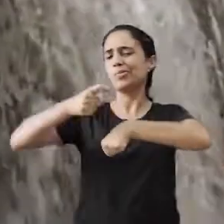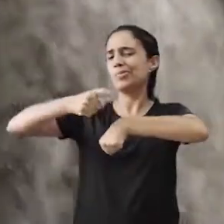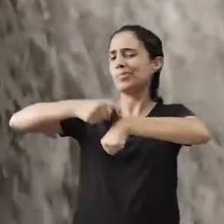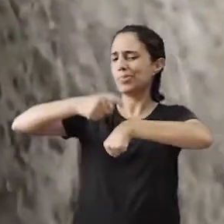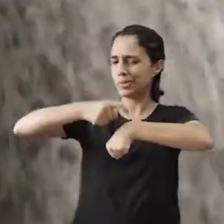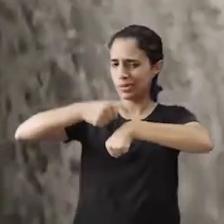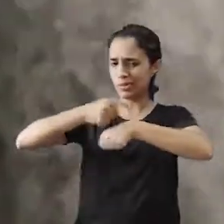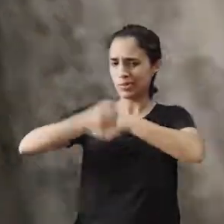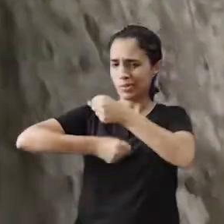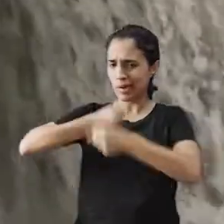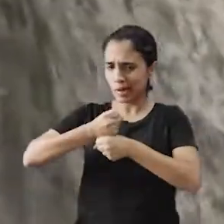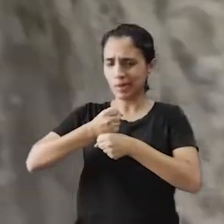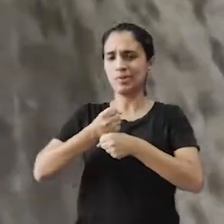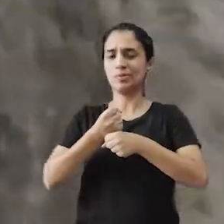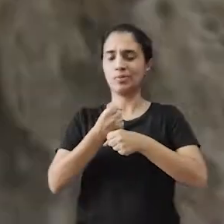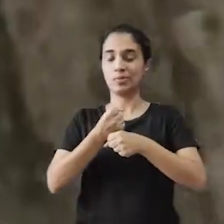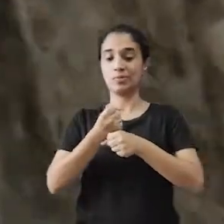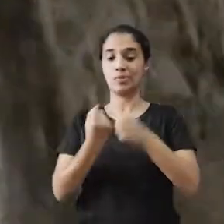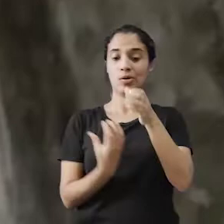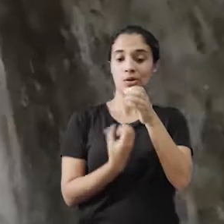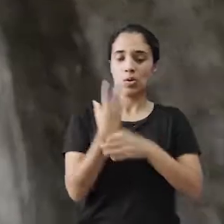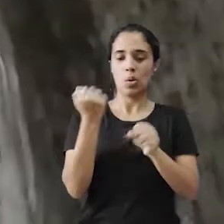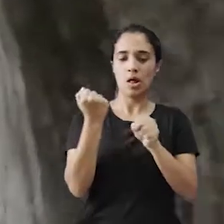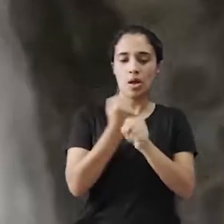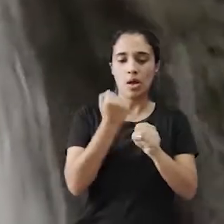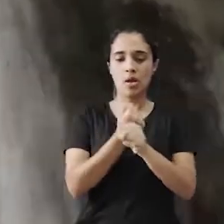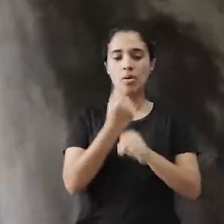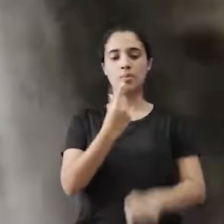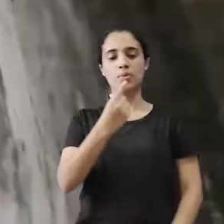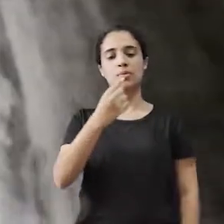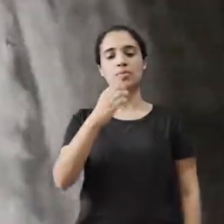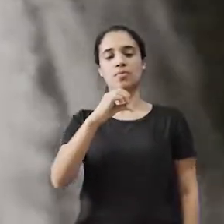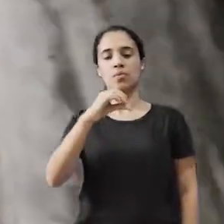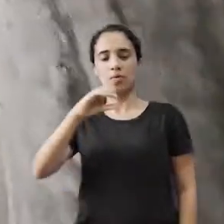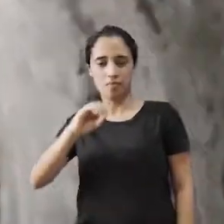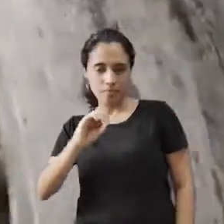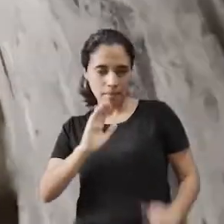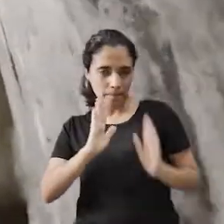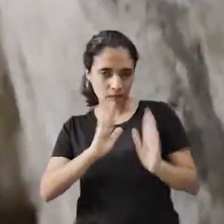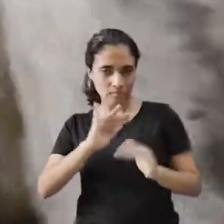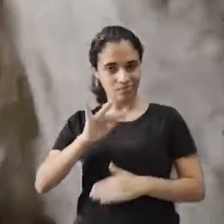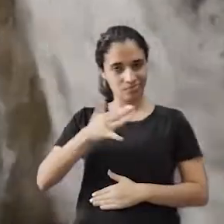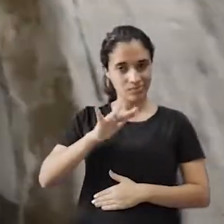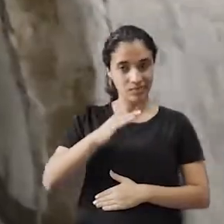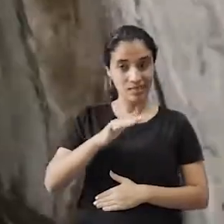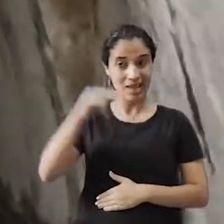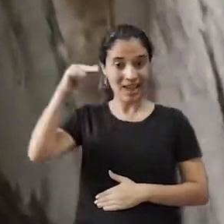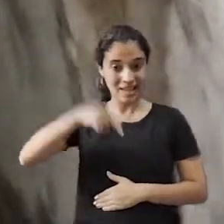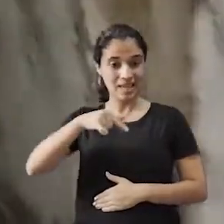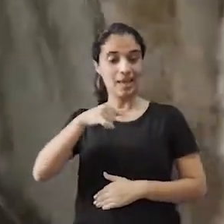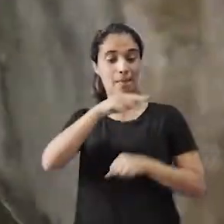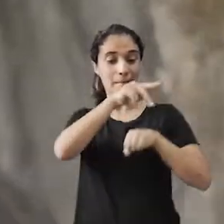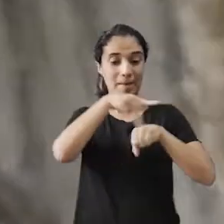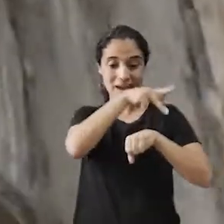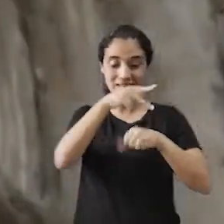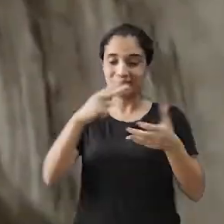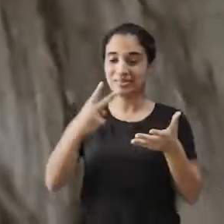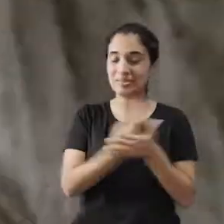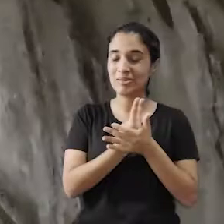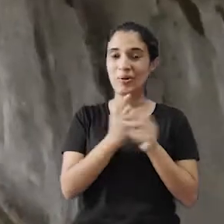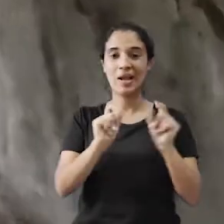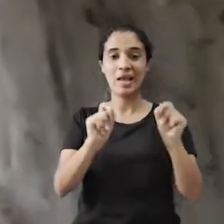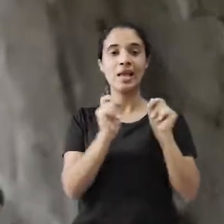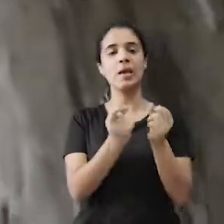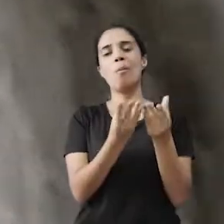foram construídos aqui na década de 90, porque na Croácia, aqui em Zagreb, ocorreram